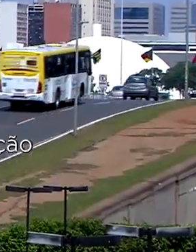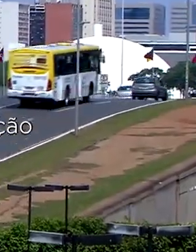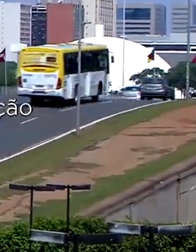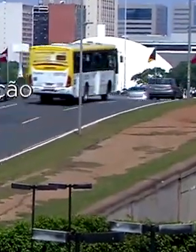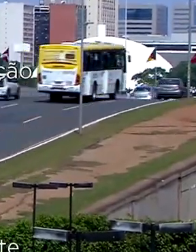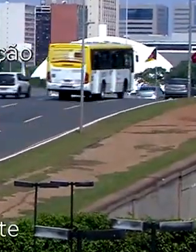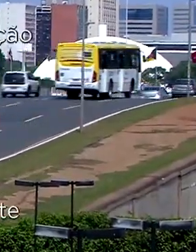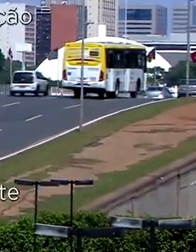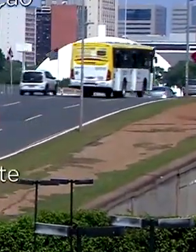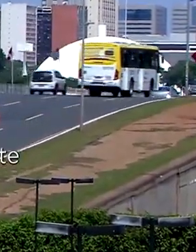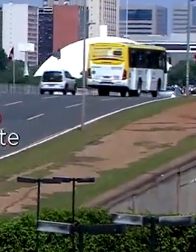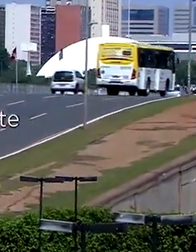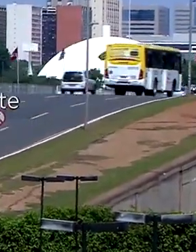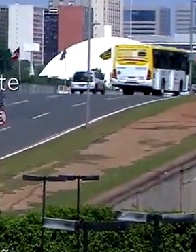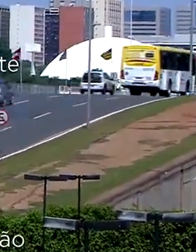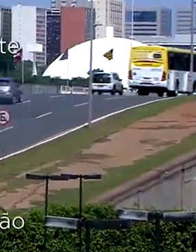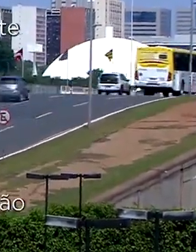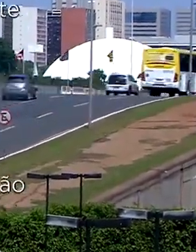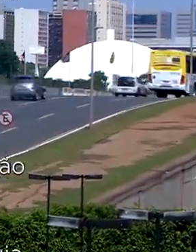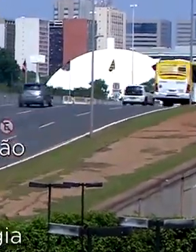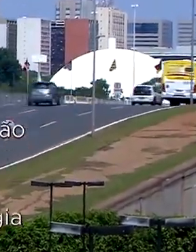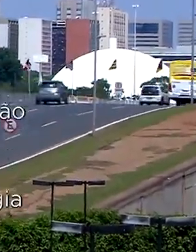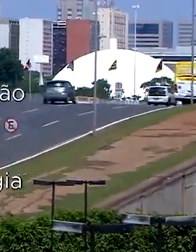Tchau. Tchau.